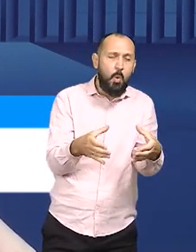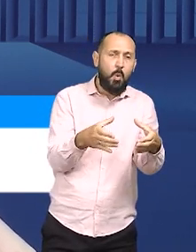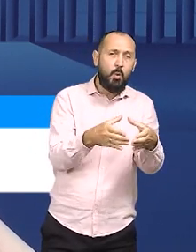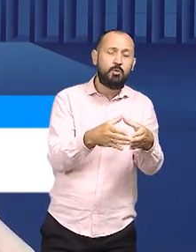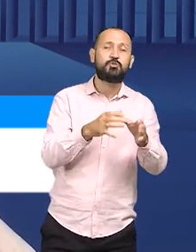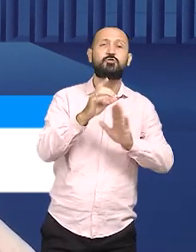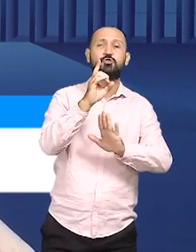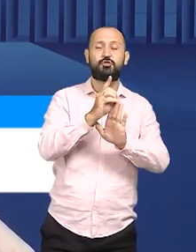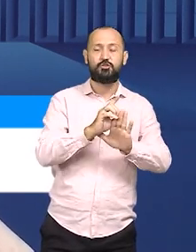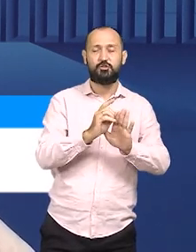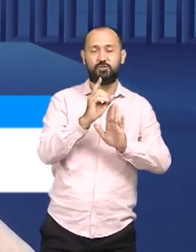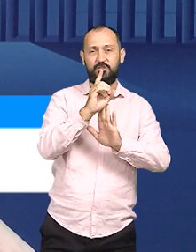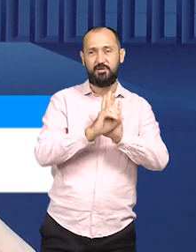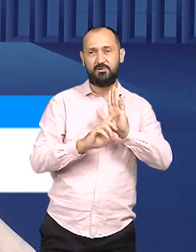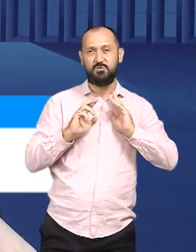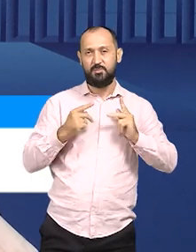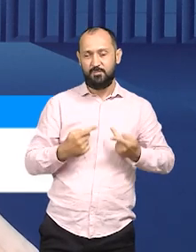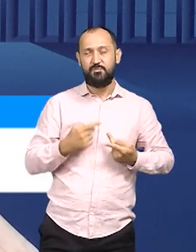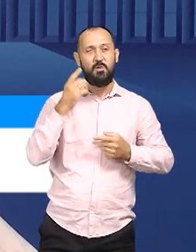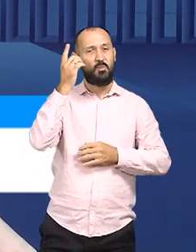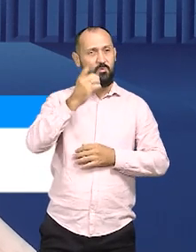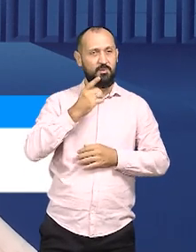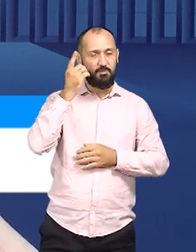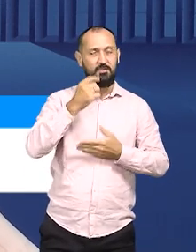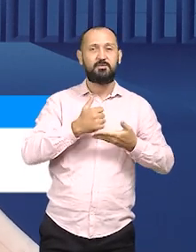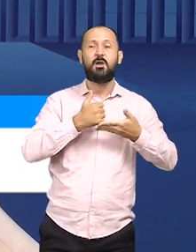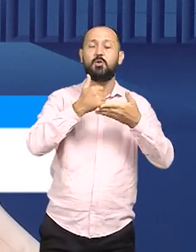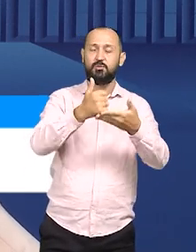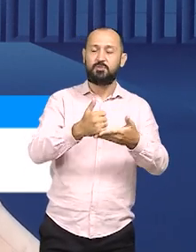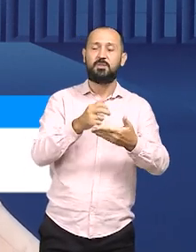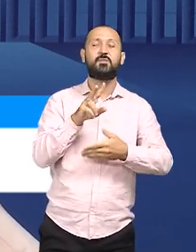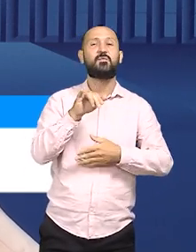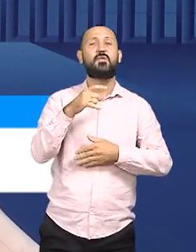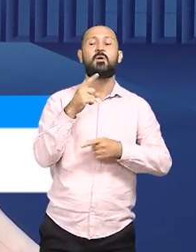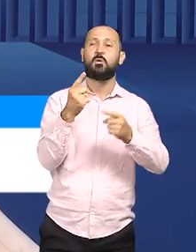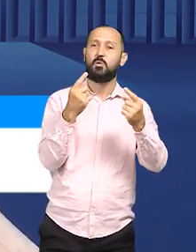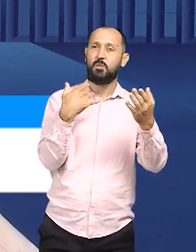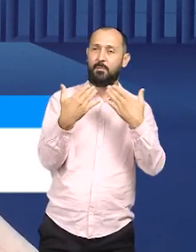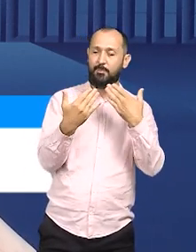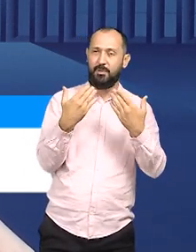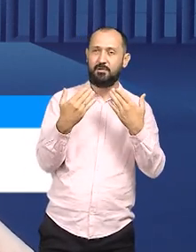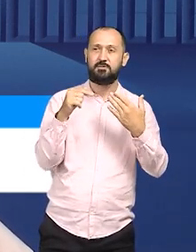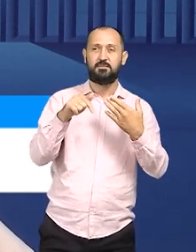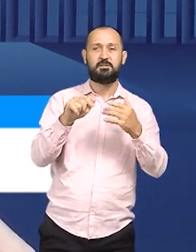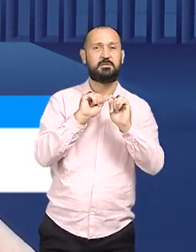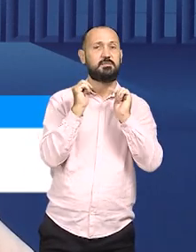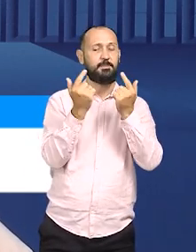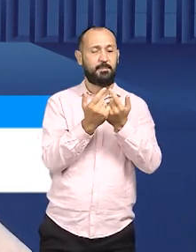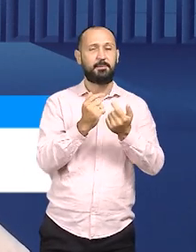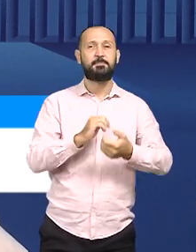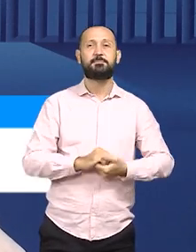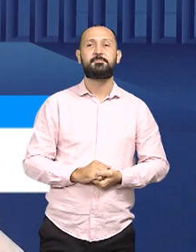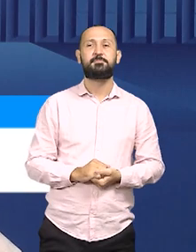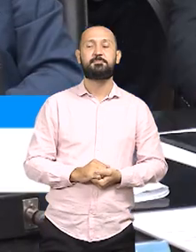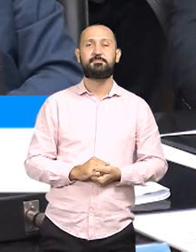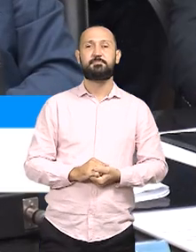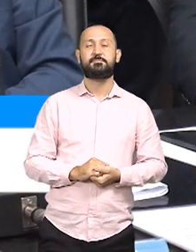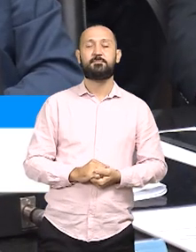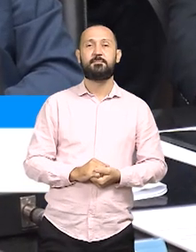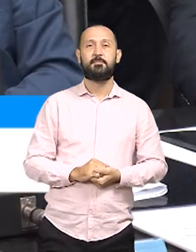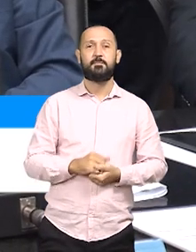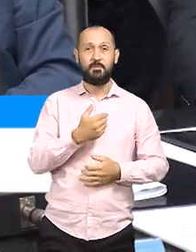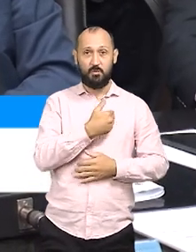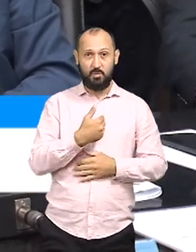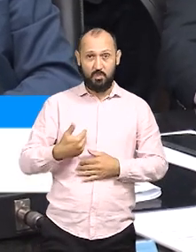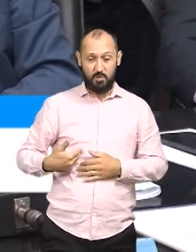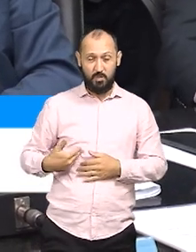né dos Direitos Humanos então o deputado que vem contribuir muito com o debate aqui na Assembleia Legislativa